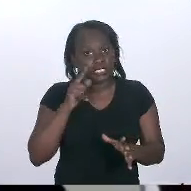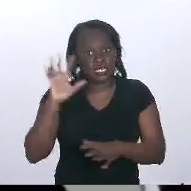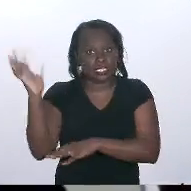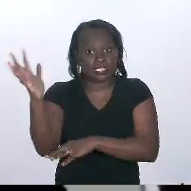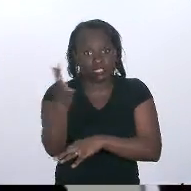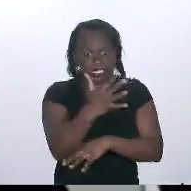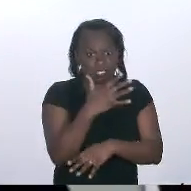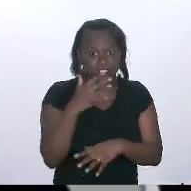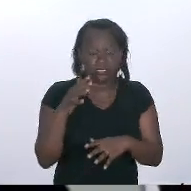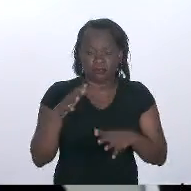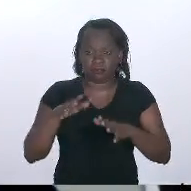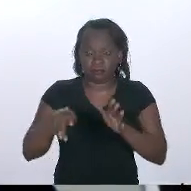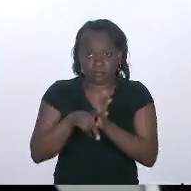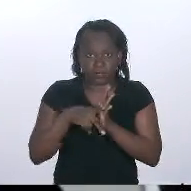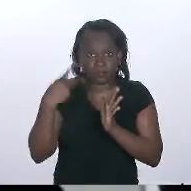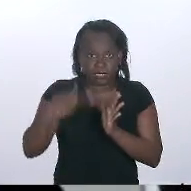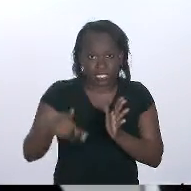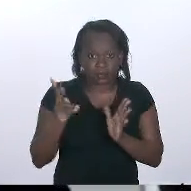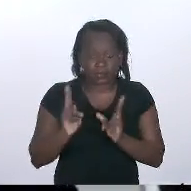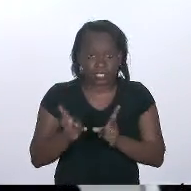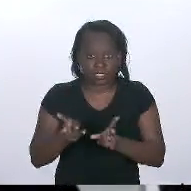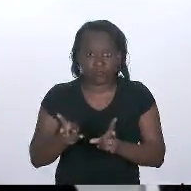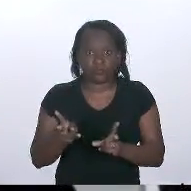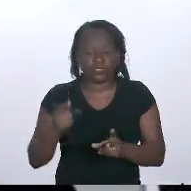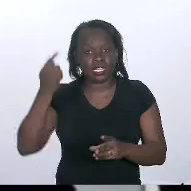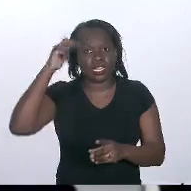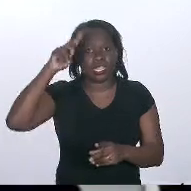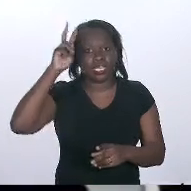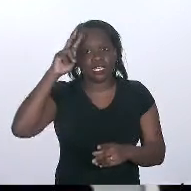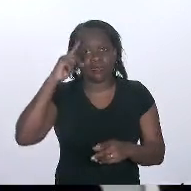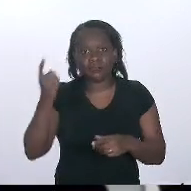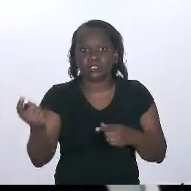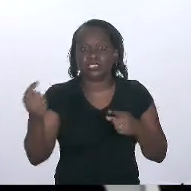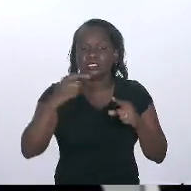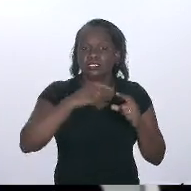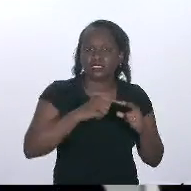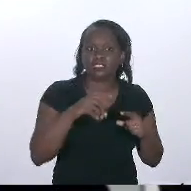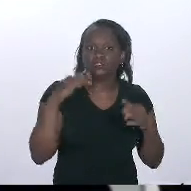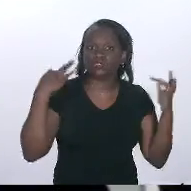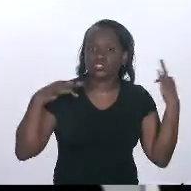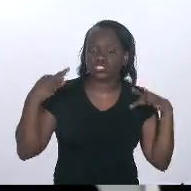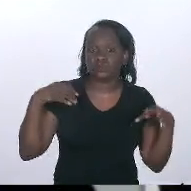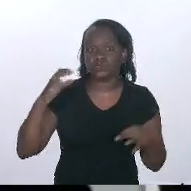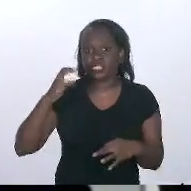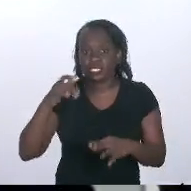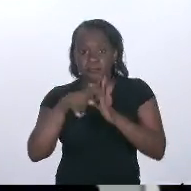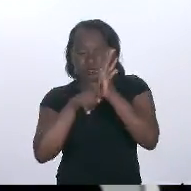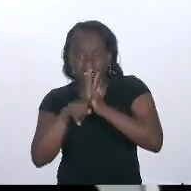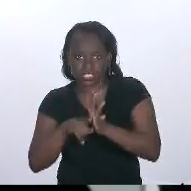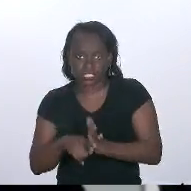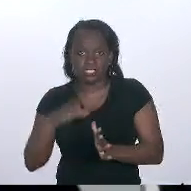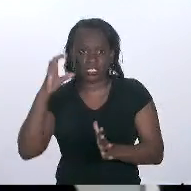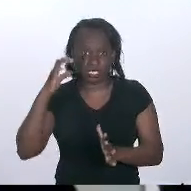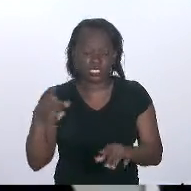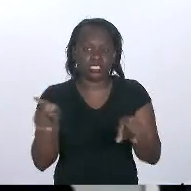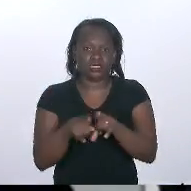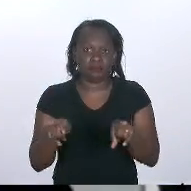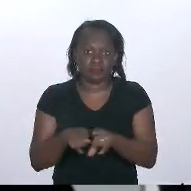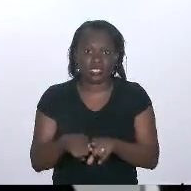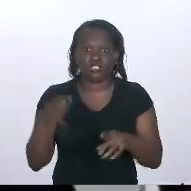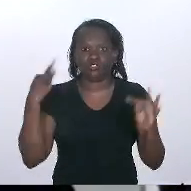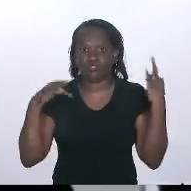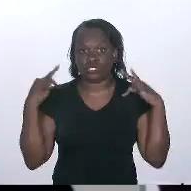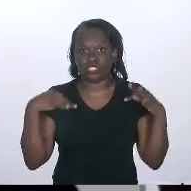própria natureza destes caminhos é remeter ao turismo científico a pesquisa científica e também